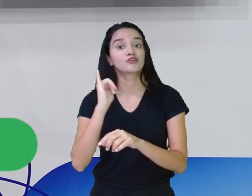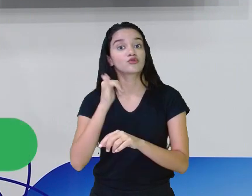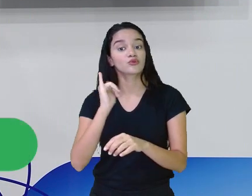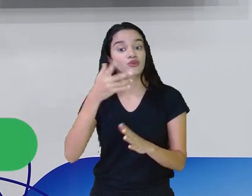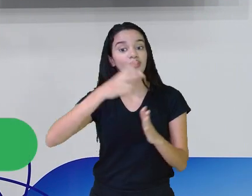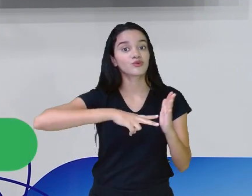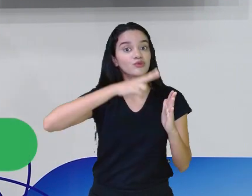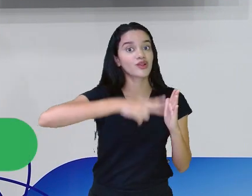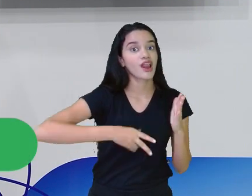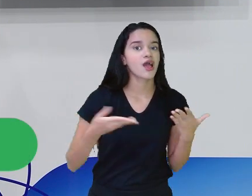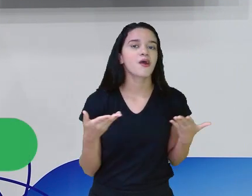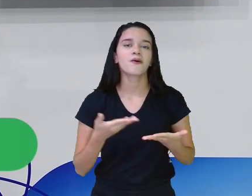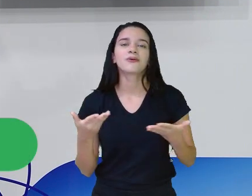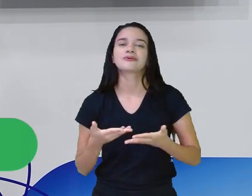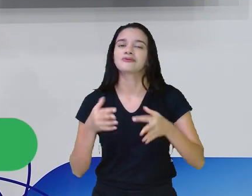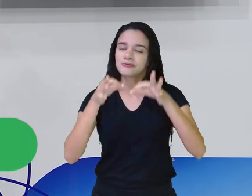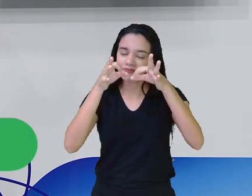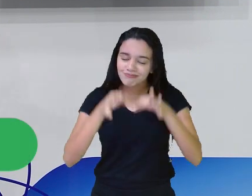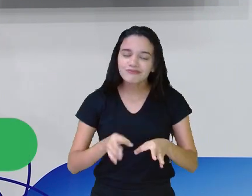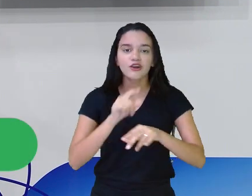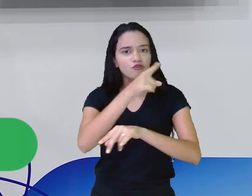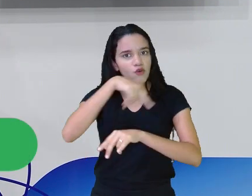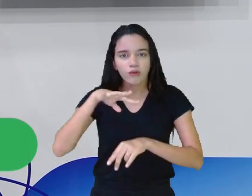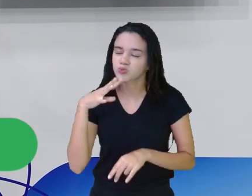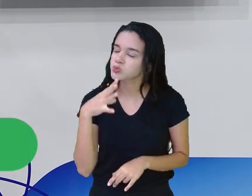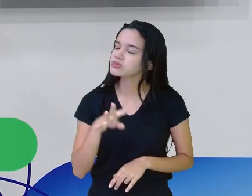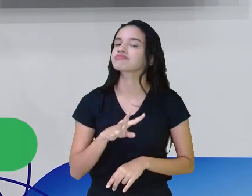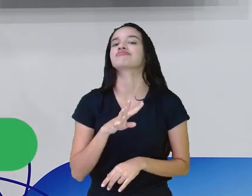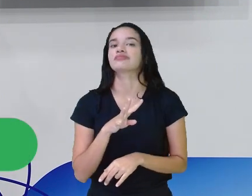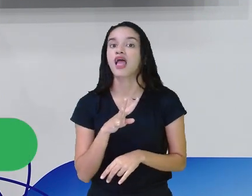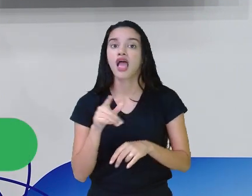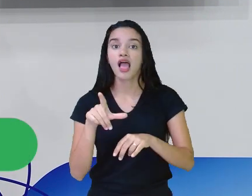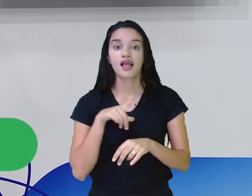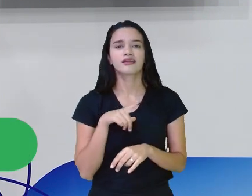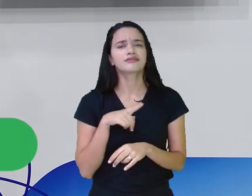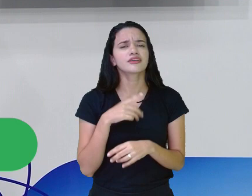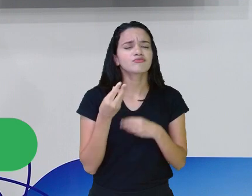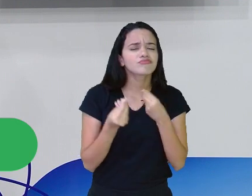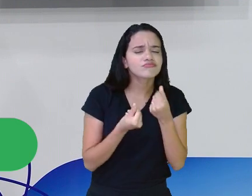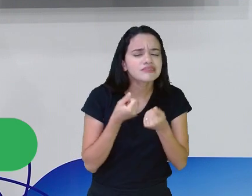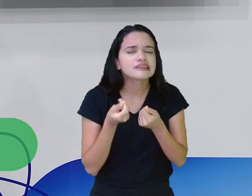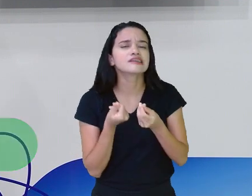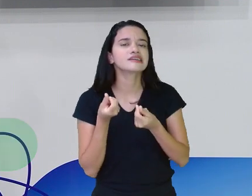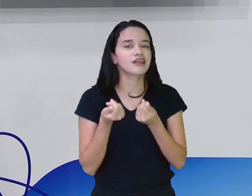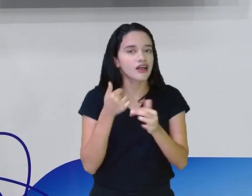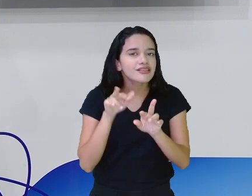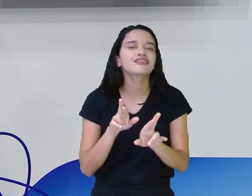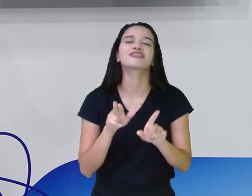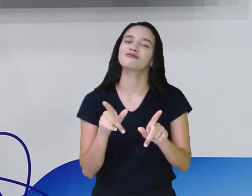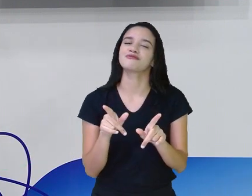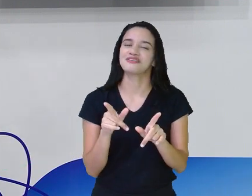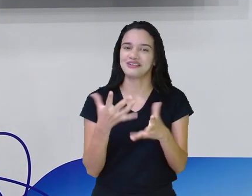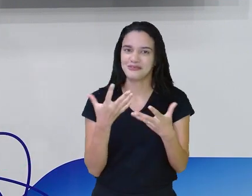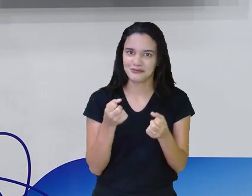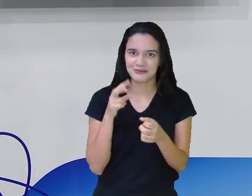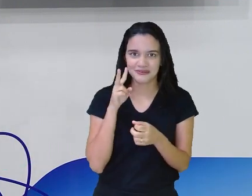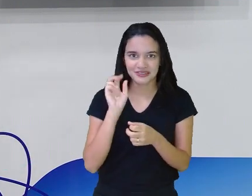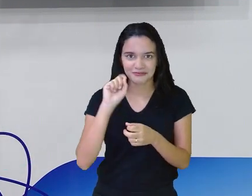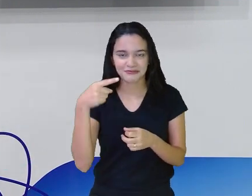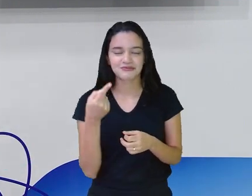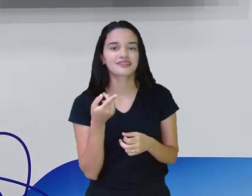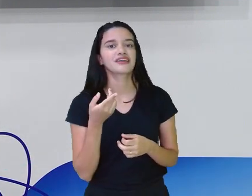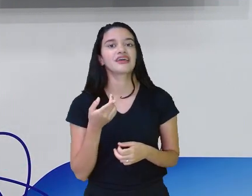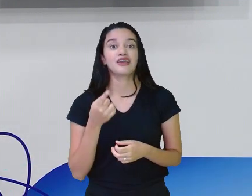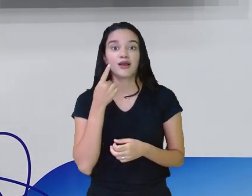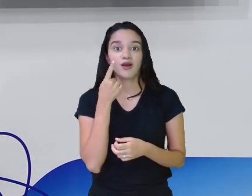vou ler para vocês hoje, com certeza, vocês não conhecem e tem assim uma diferença, a gente vai ver daqui a pouco o que é.